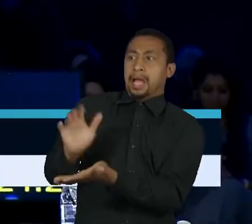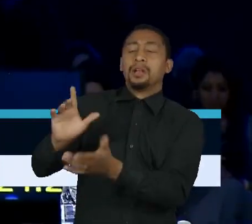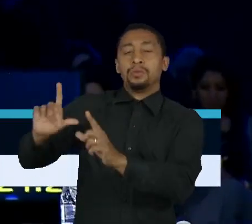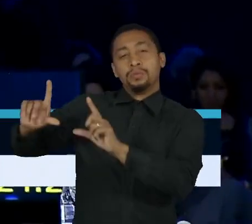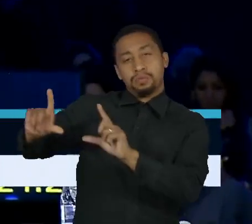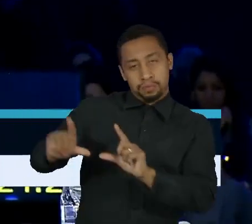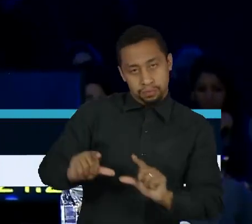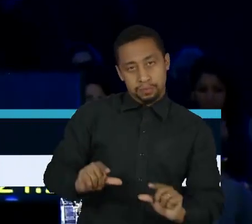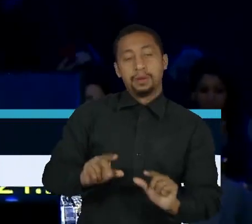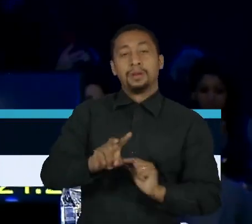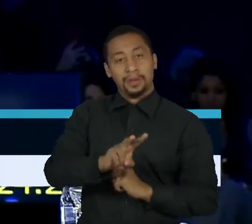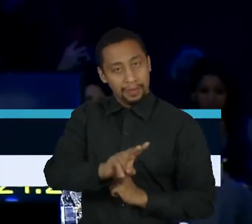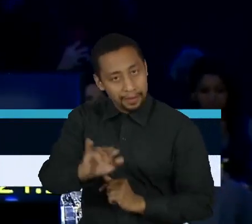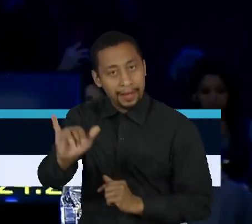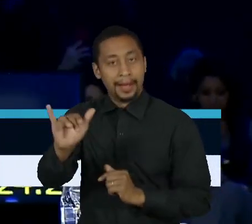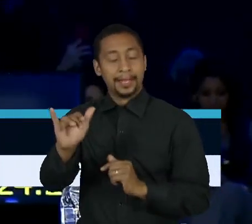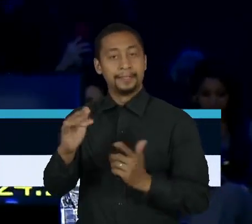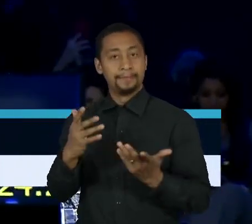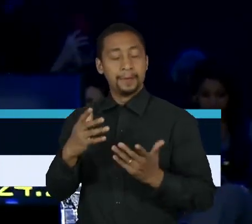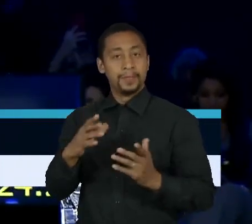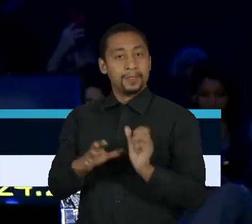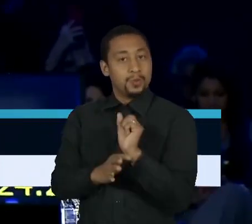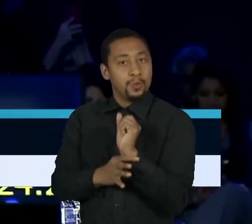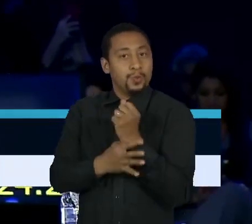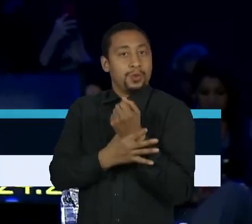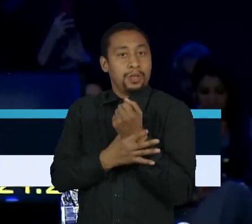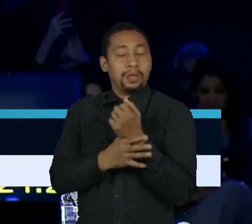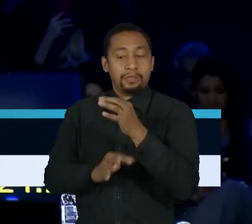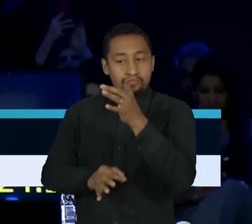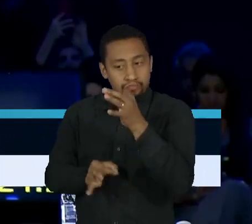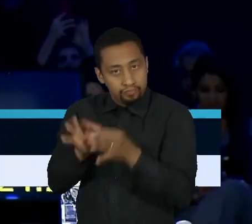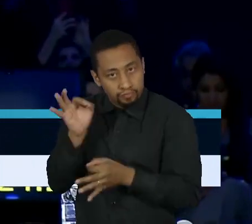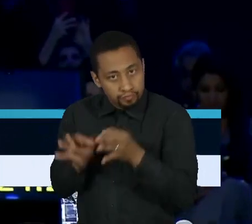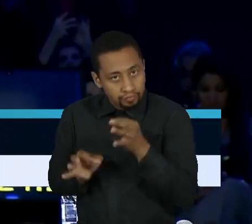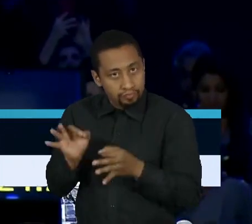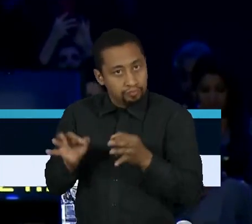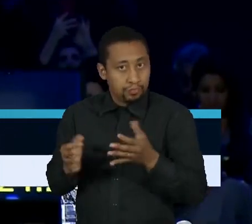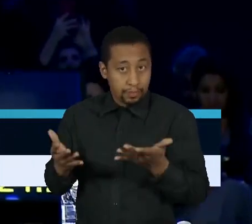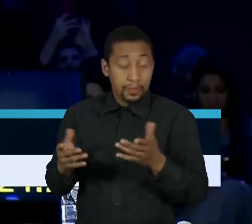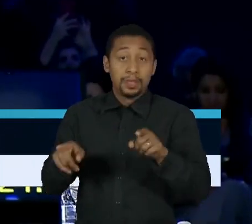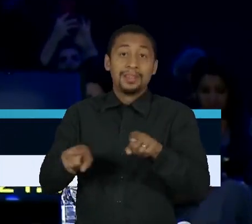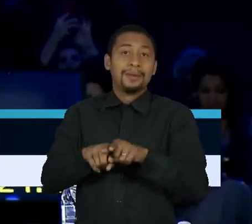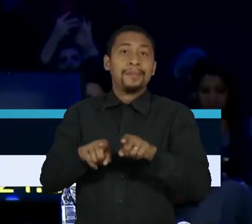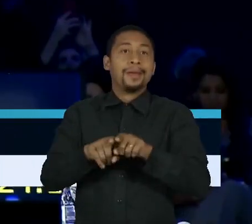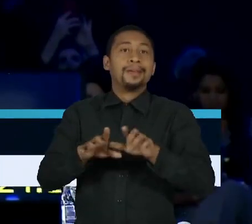melhor segurança jurídica, desonerar completamente